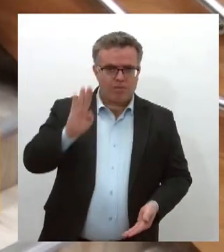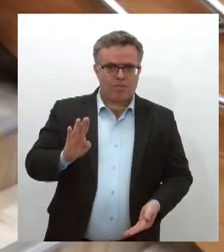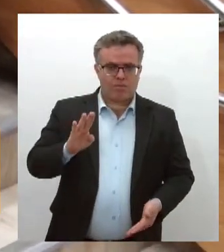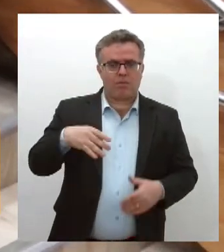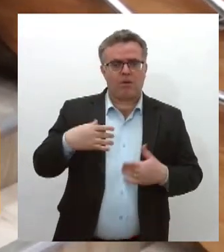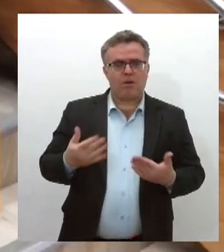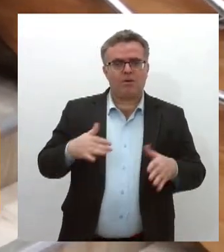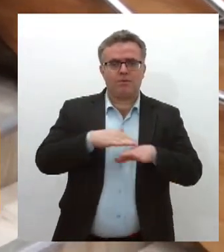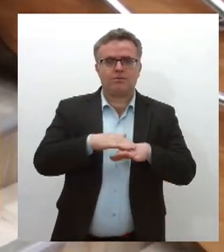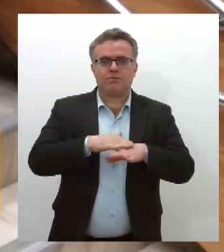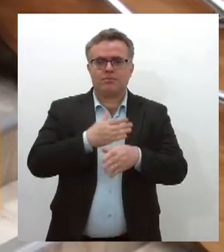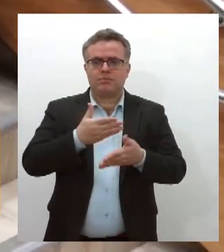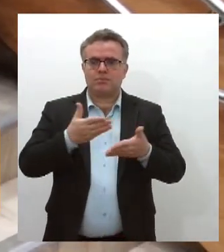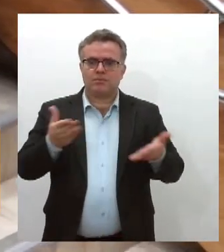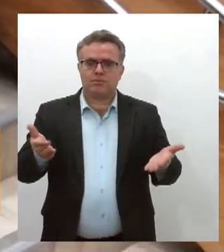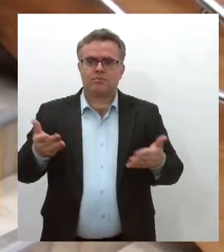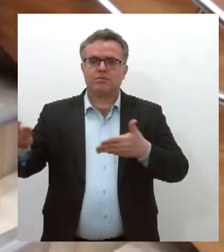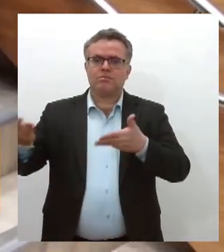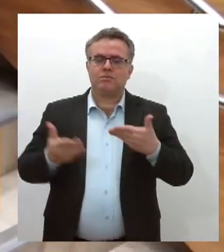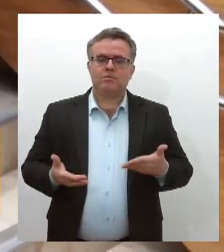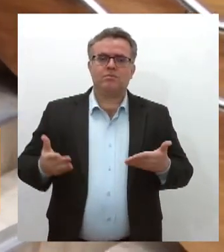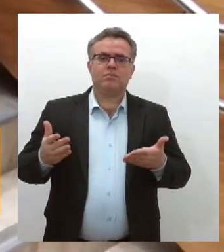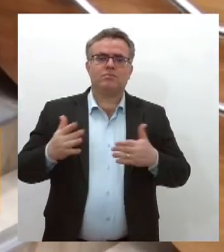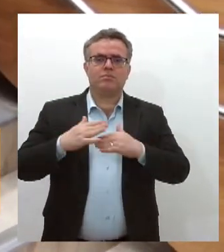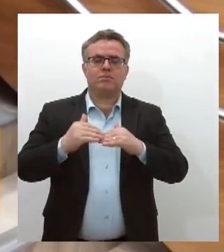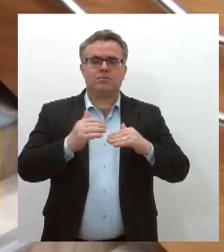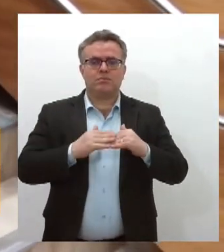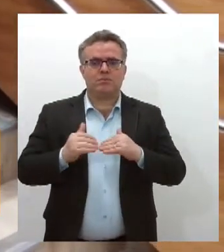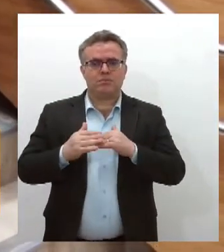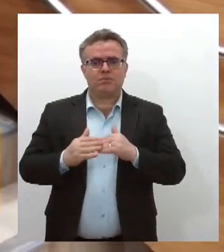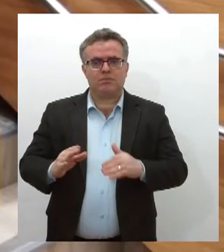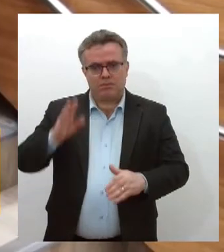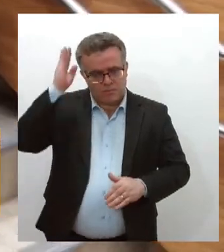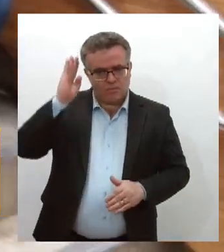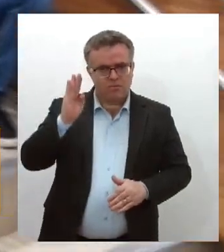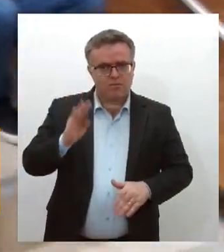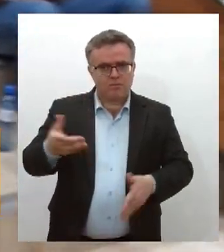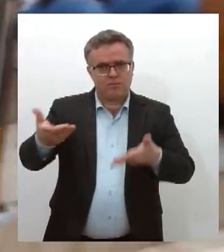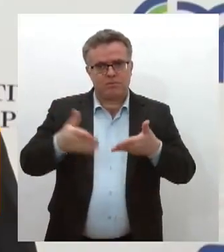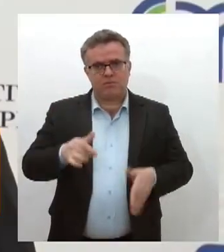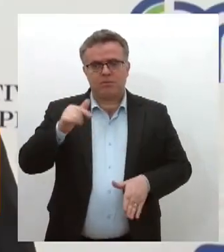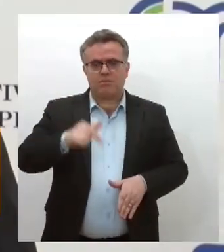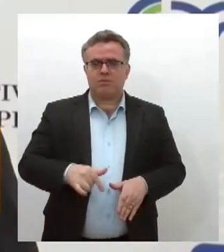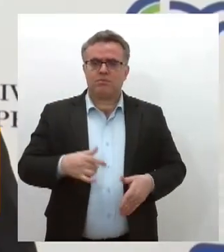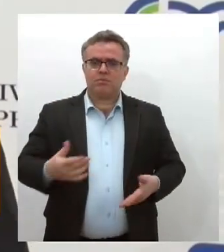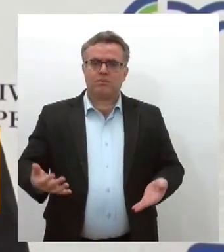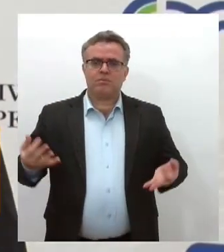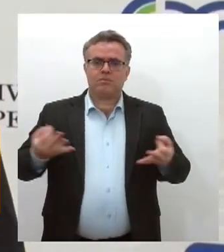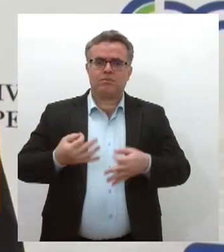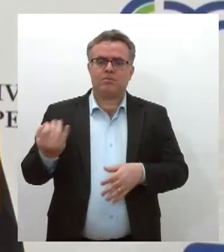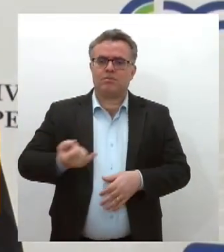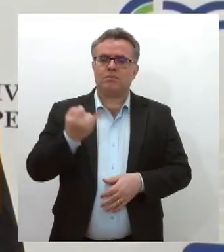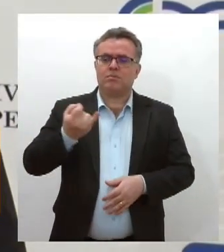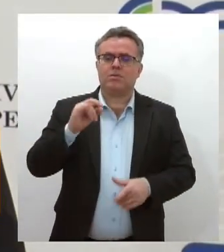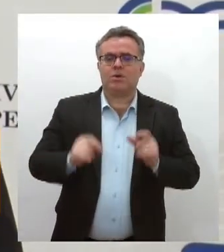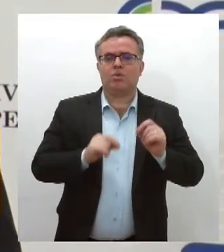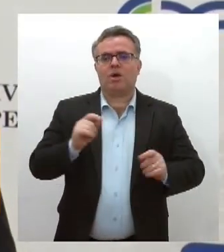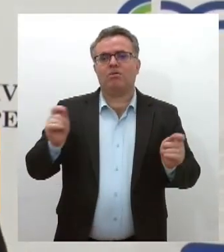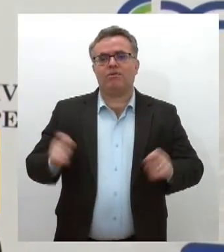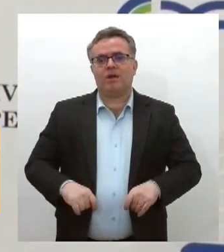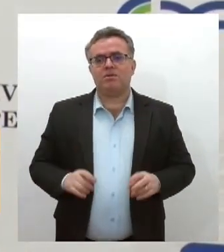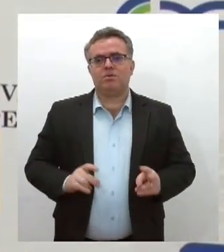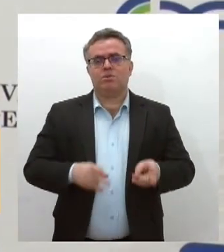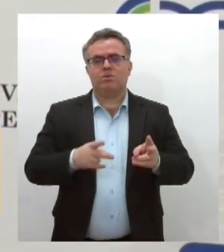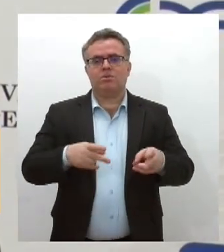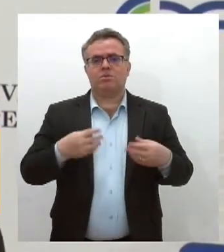e recebeu o carinho de alunos. Para Irã, trazer os jovens ao parlamento é fundamental. A visita de escolas, de